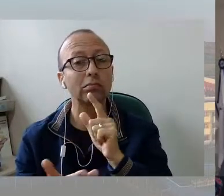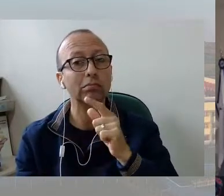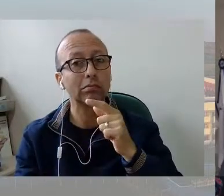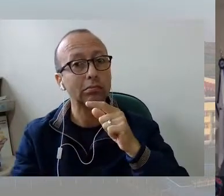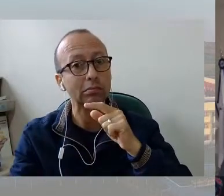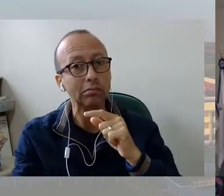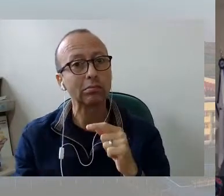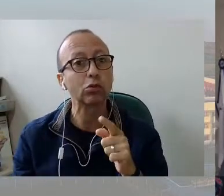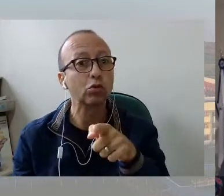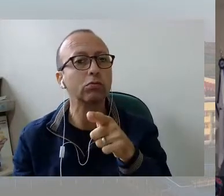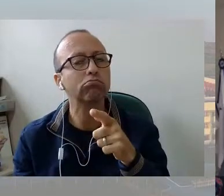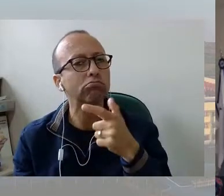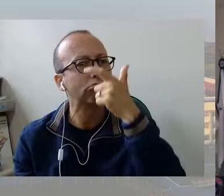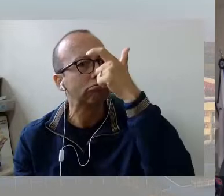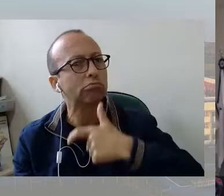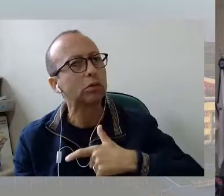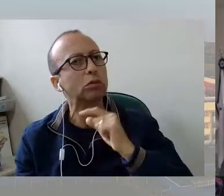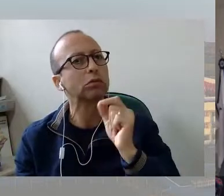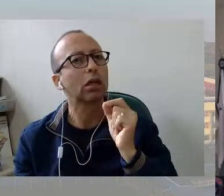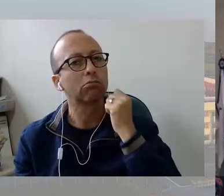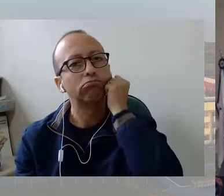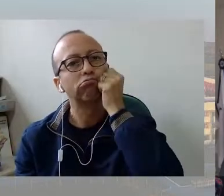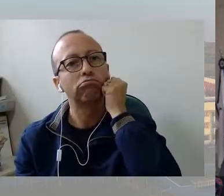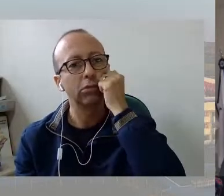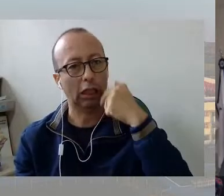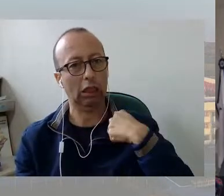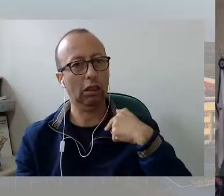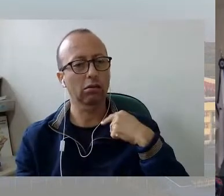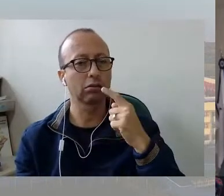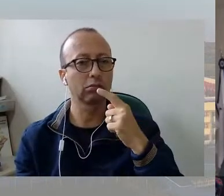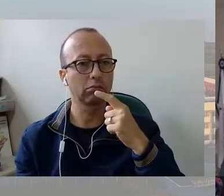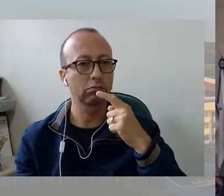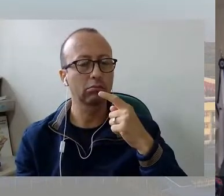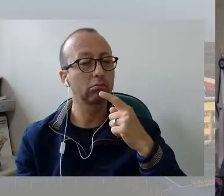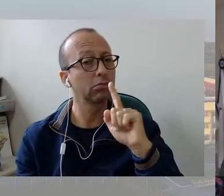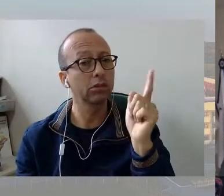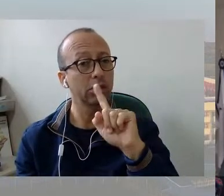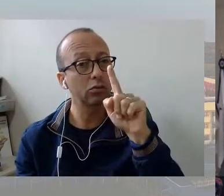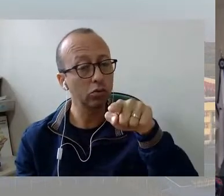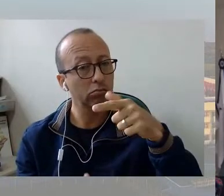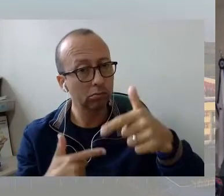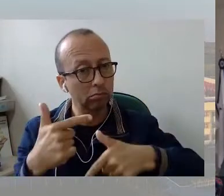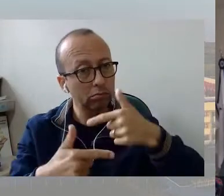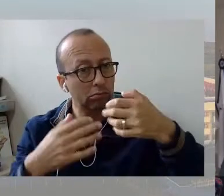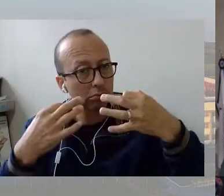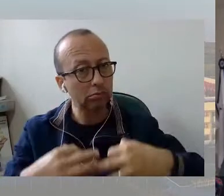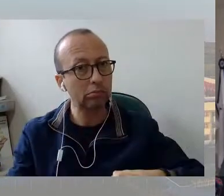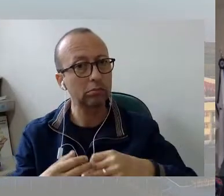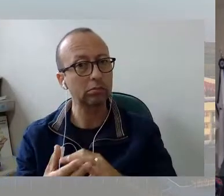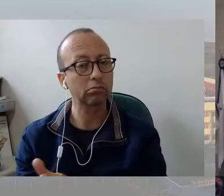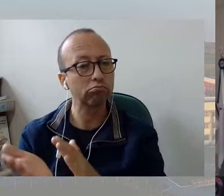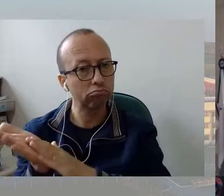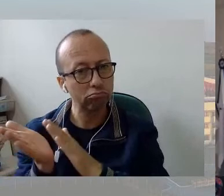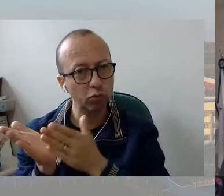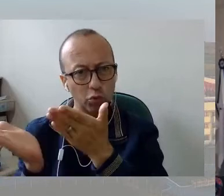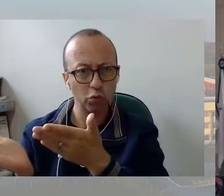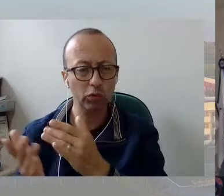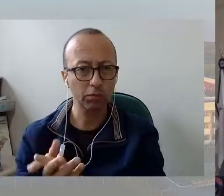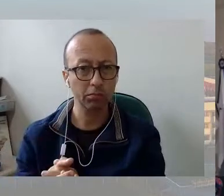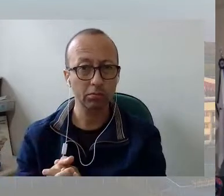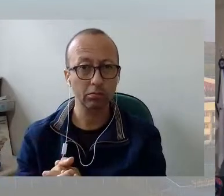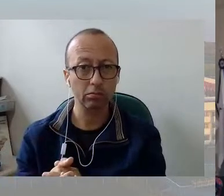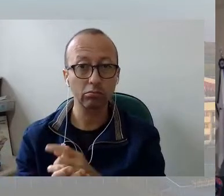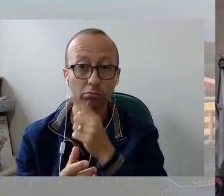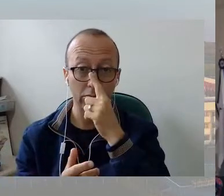pela sua cor, mas pela sua capacidade de tentar implementar algumas coisas. Gostaria de parabenizá-lo pelo movimento negro